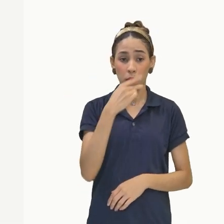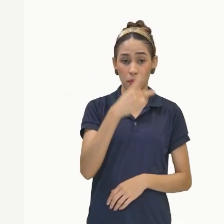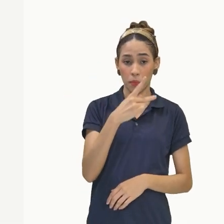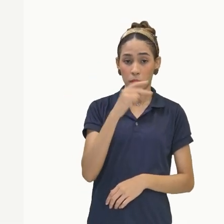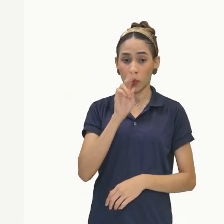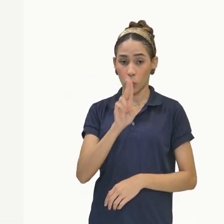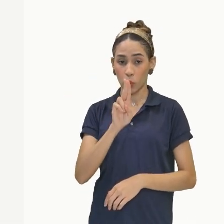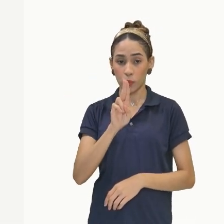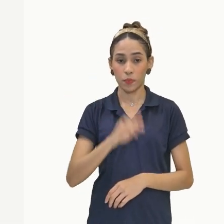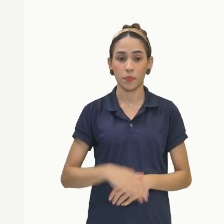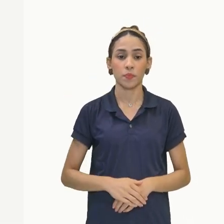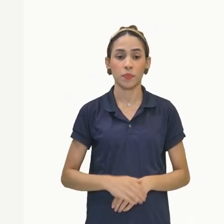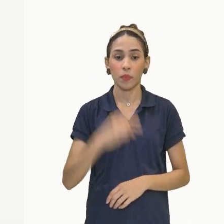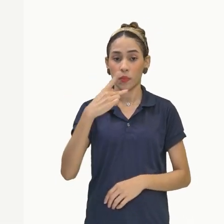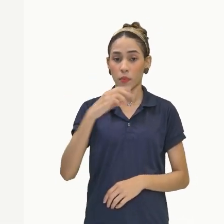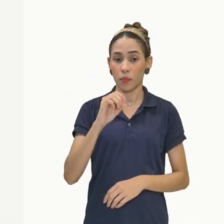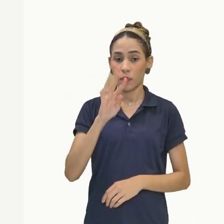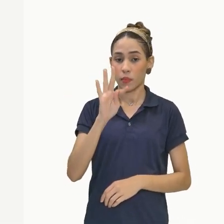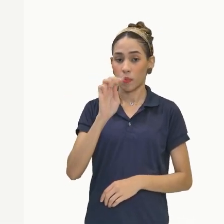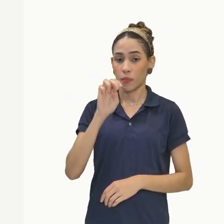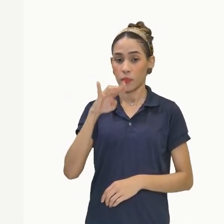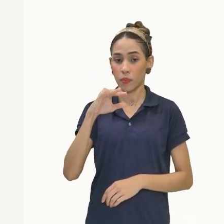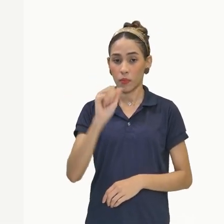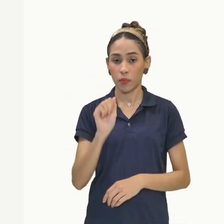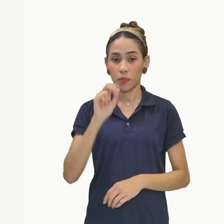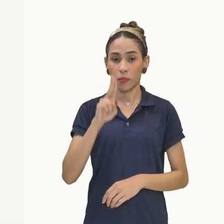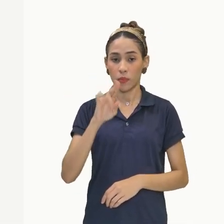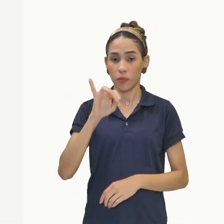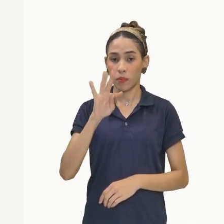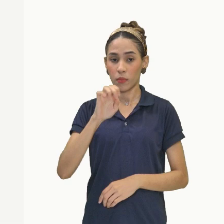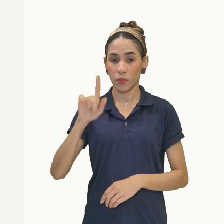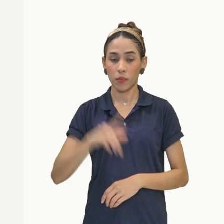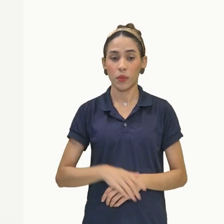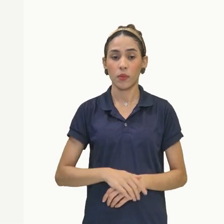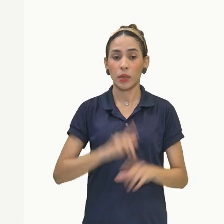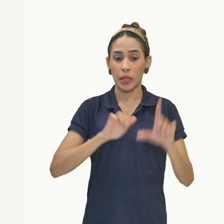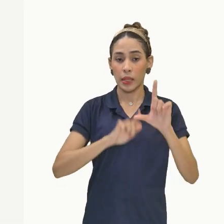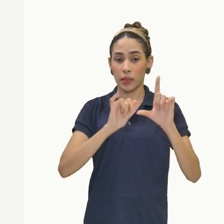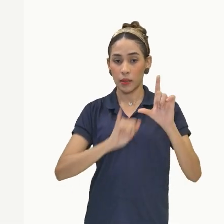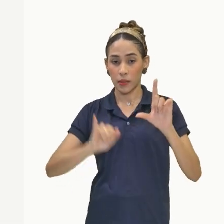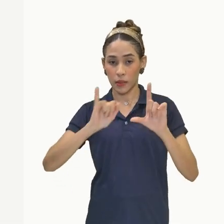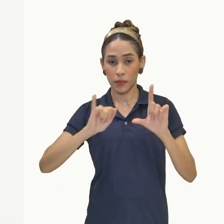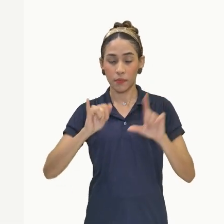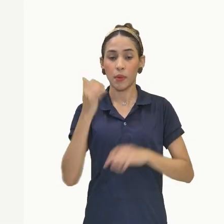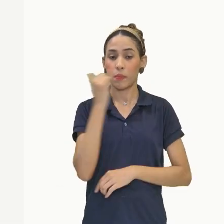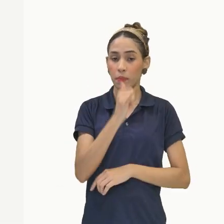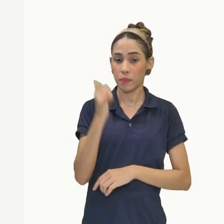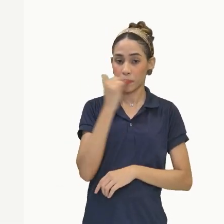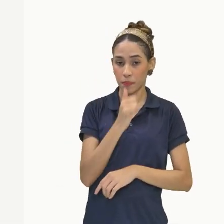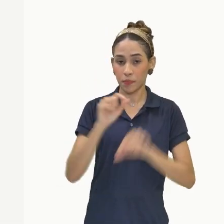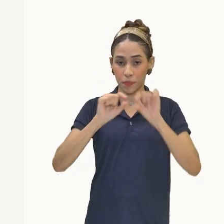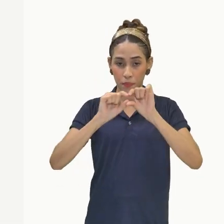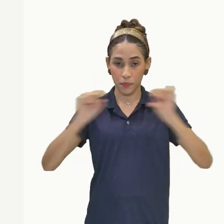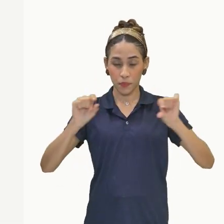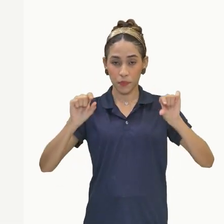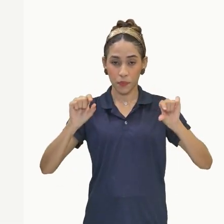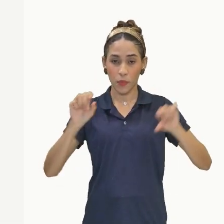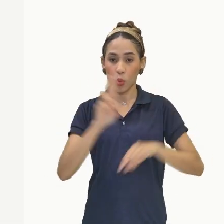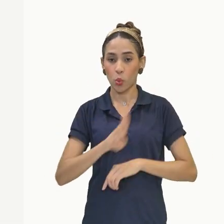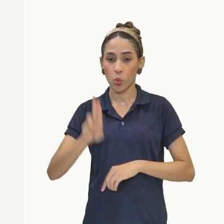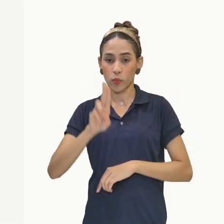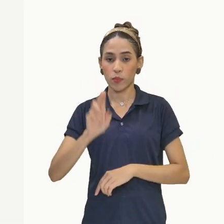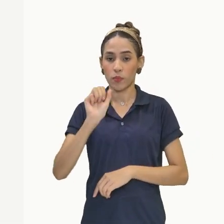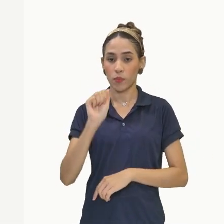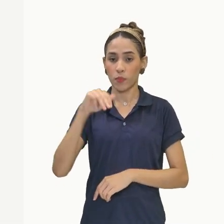é a potência útil medida em watts, o I é a intensidade da corrente medida em amperes e o